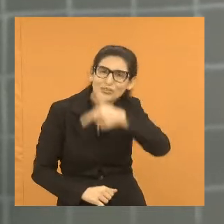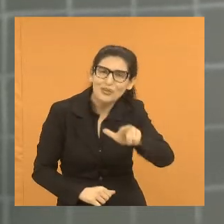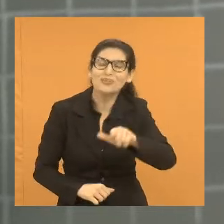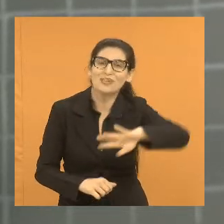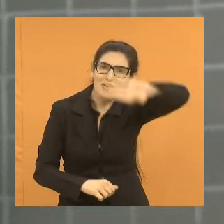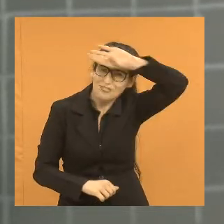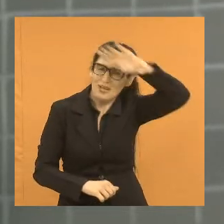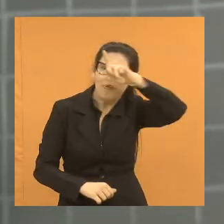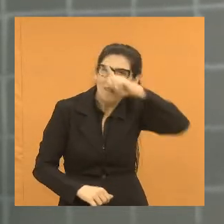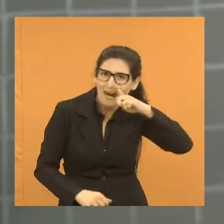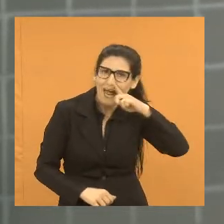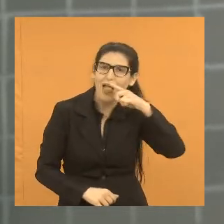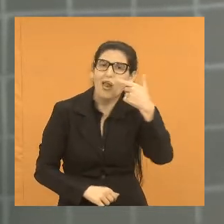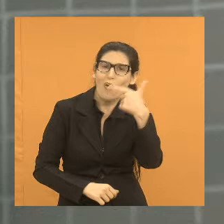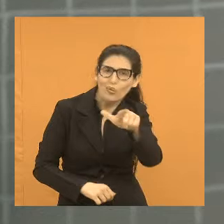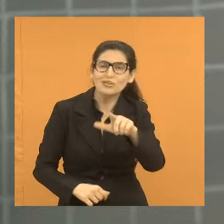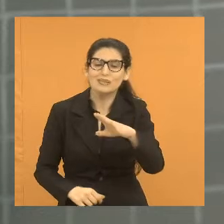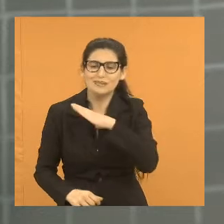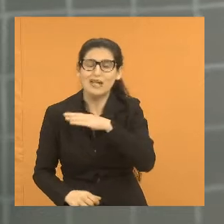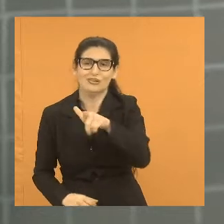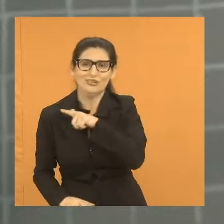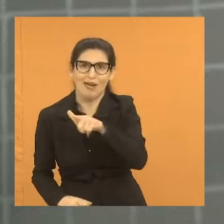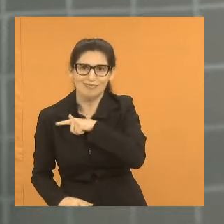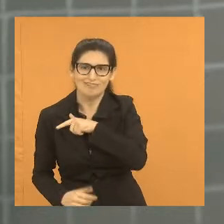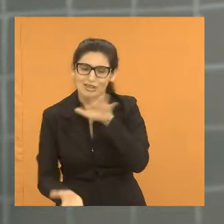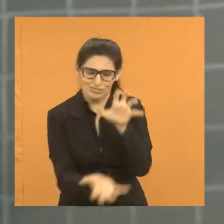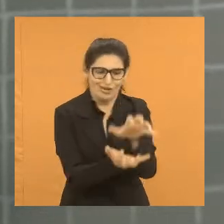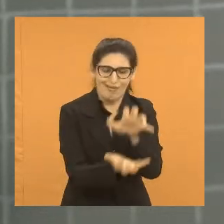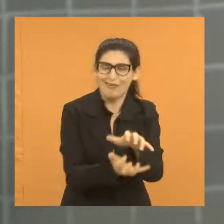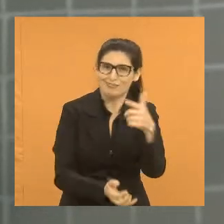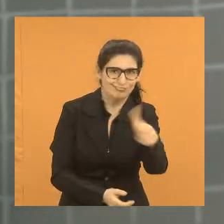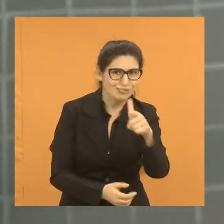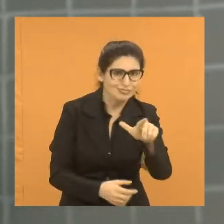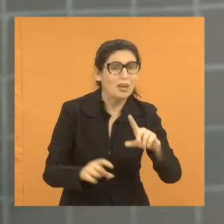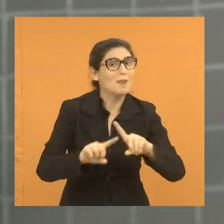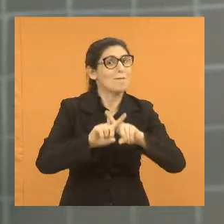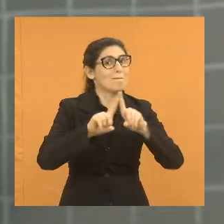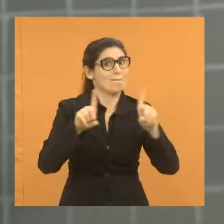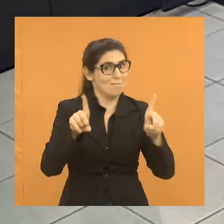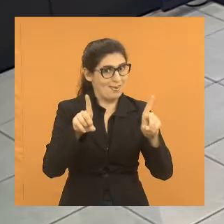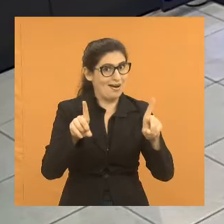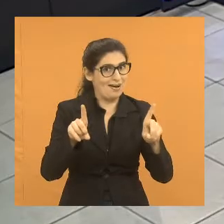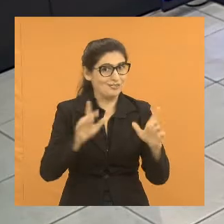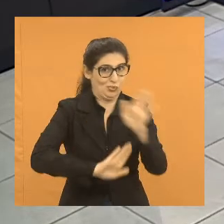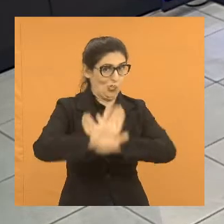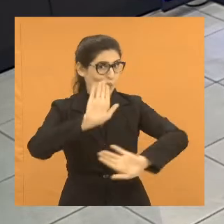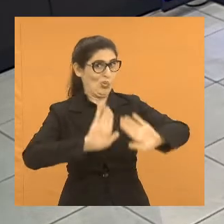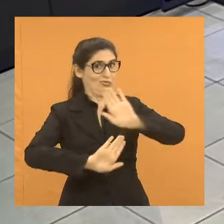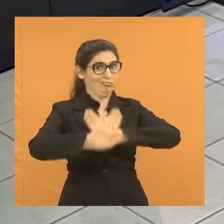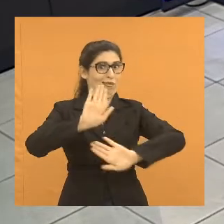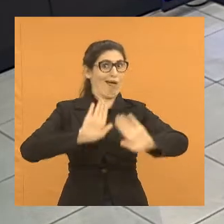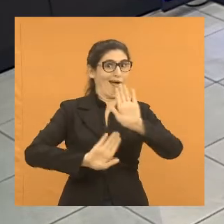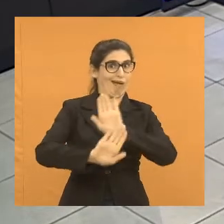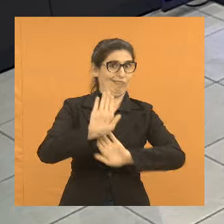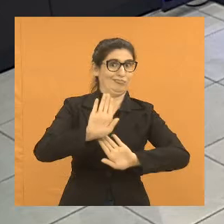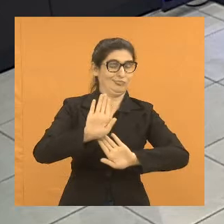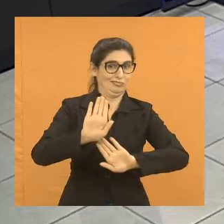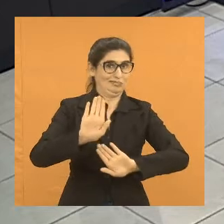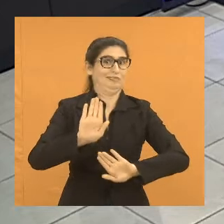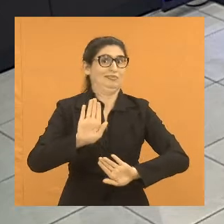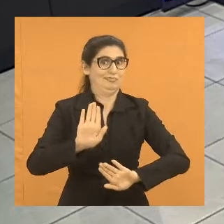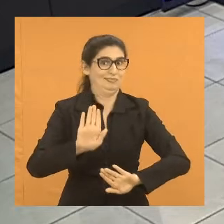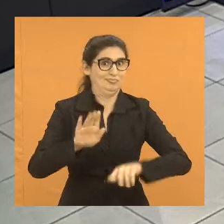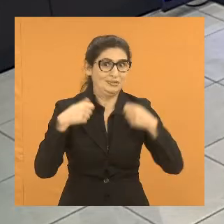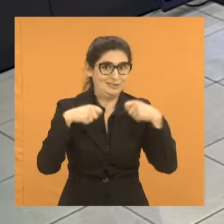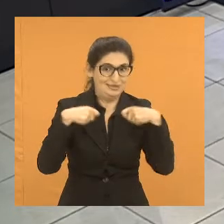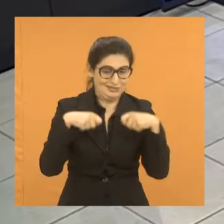e Jacareí não ter esses casos, não significa que nós podemos ficar à vontade. Pelo contrário, significa que nós